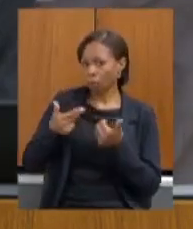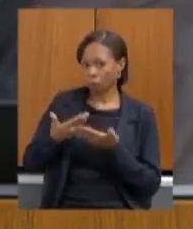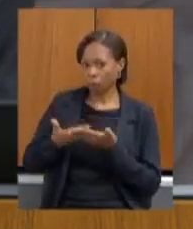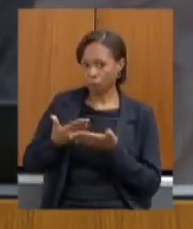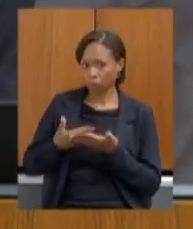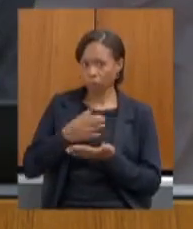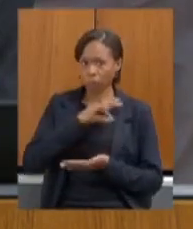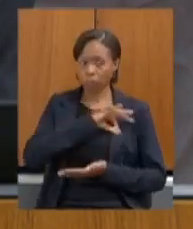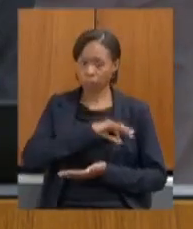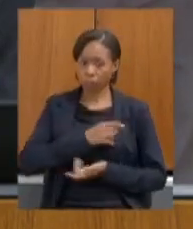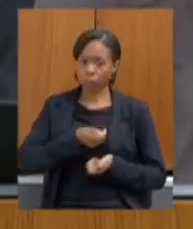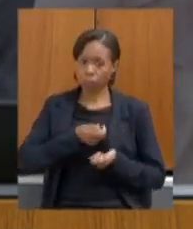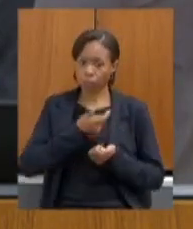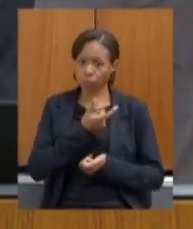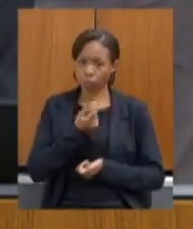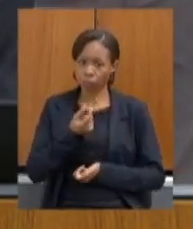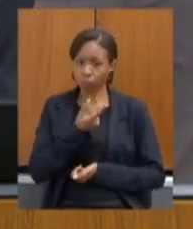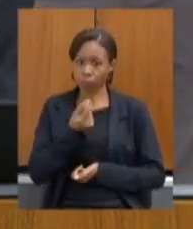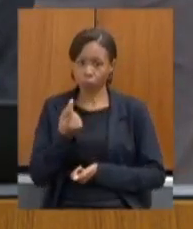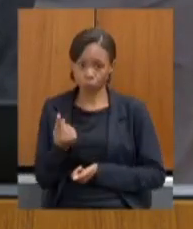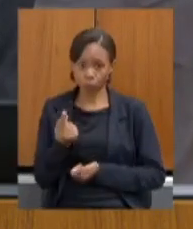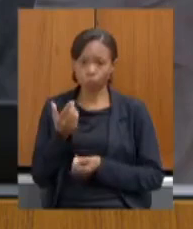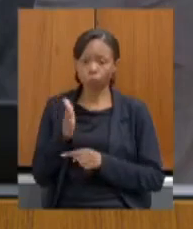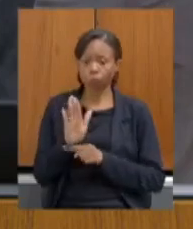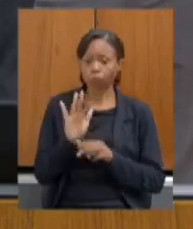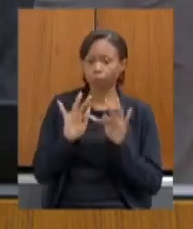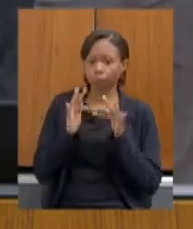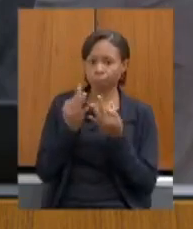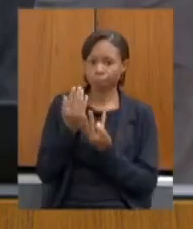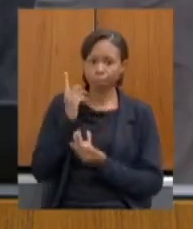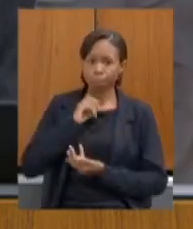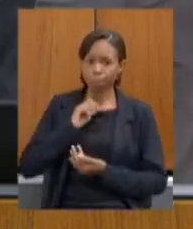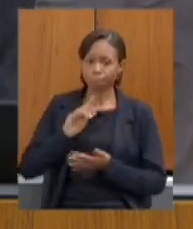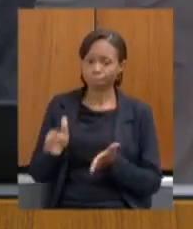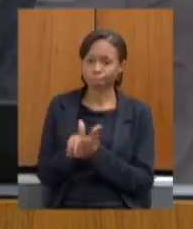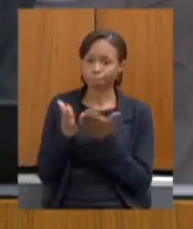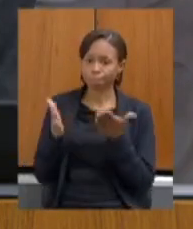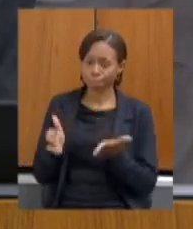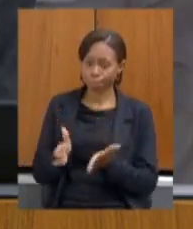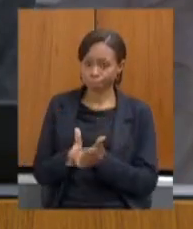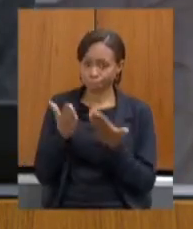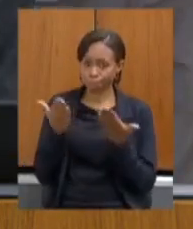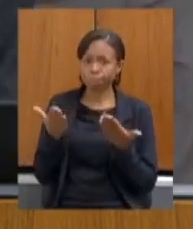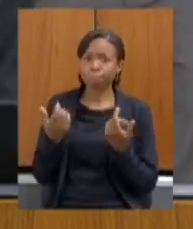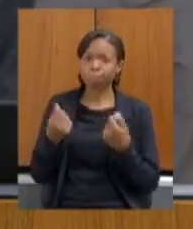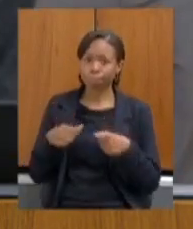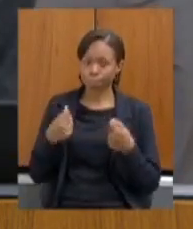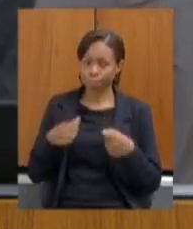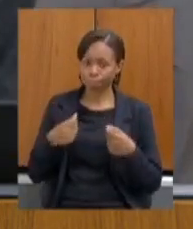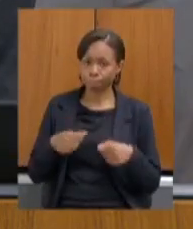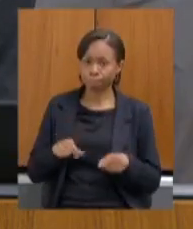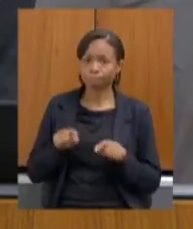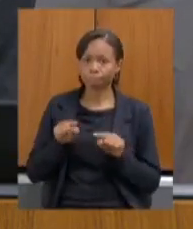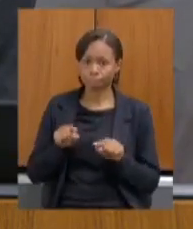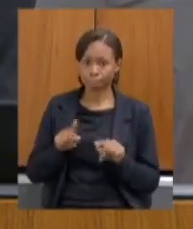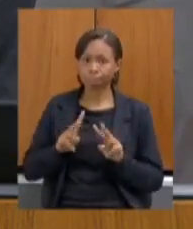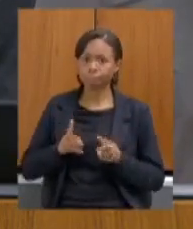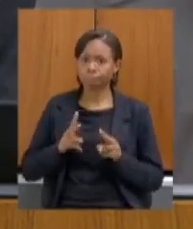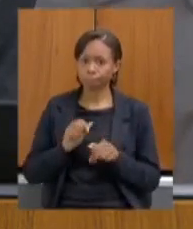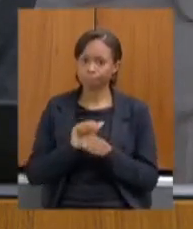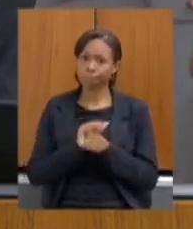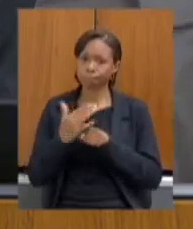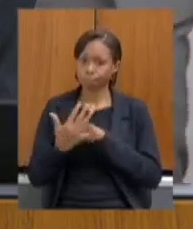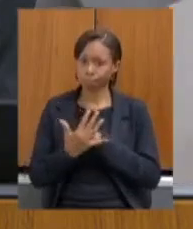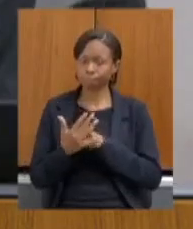2021, visando minimizar a situação das famílias mineiras em extrema pobreza ou vezes que é uma vez que ainda se encontram em